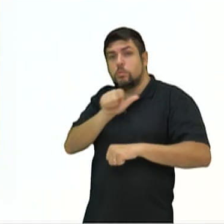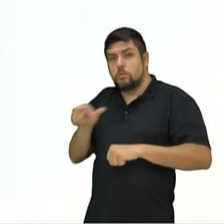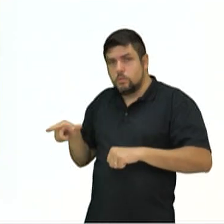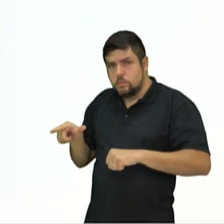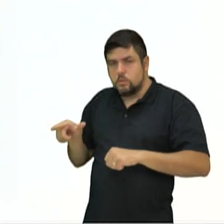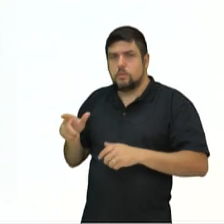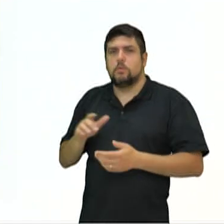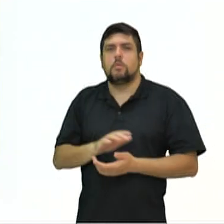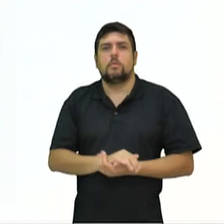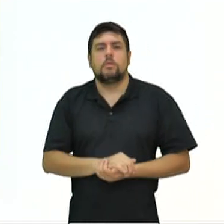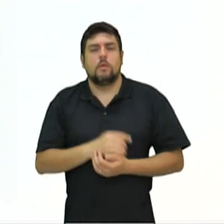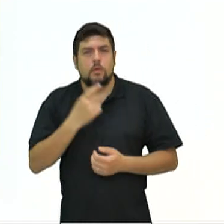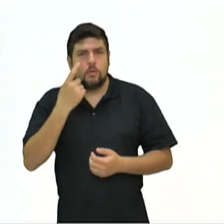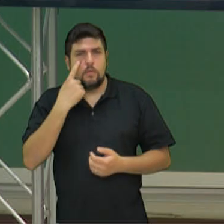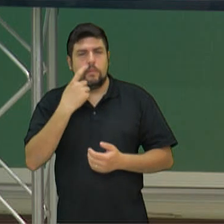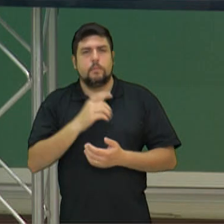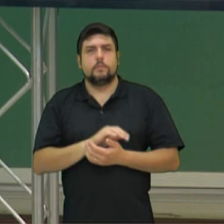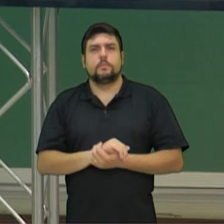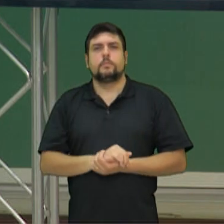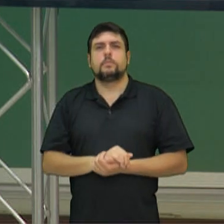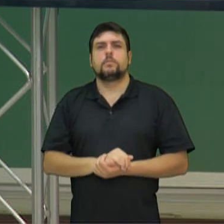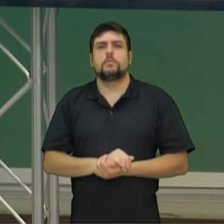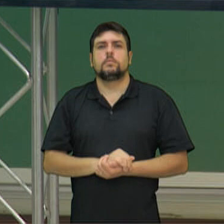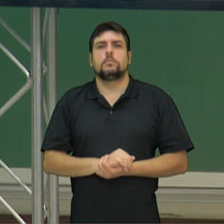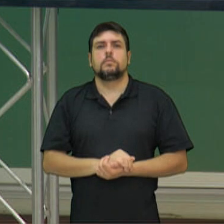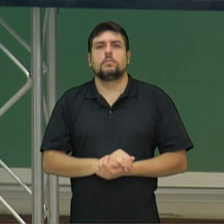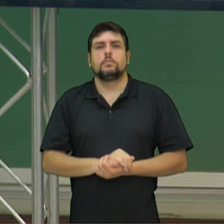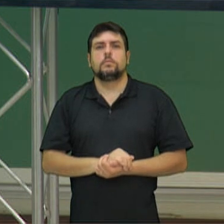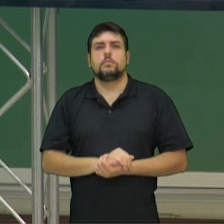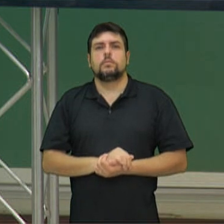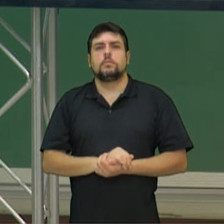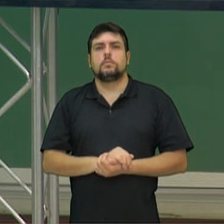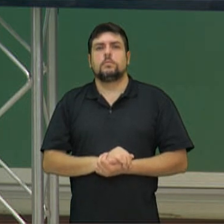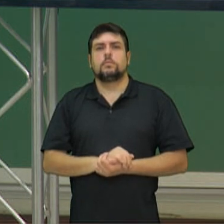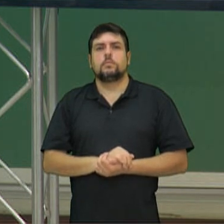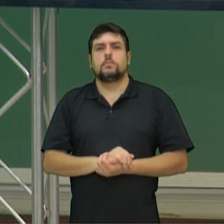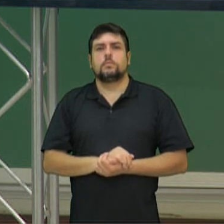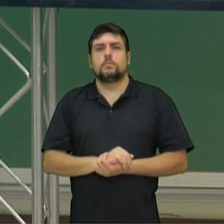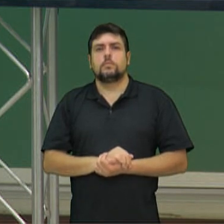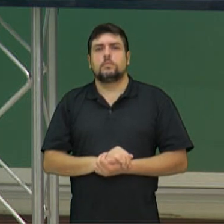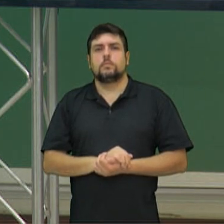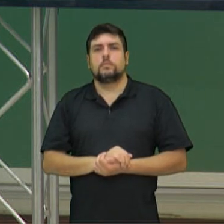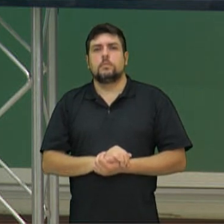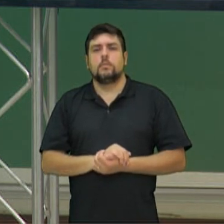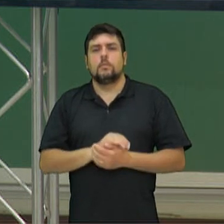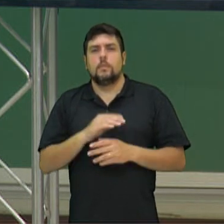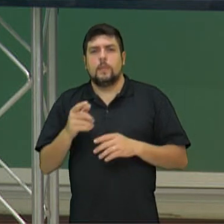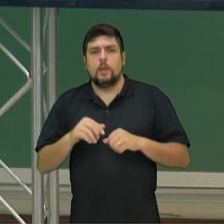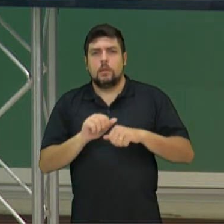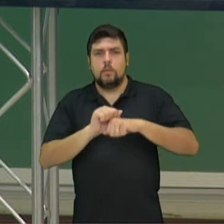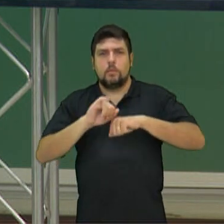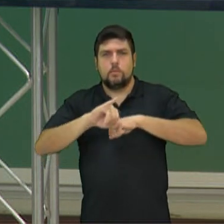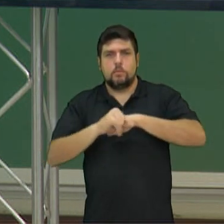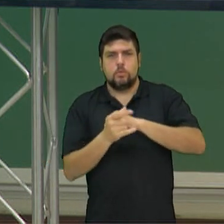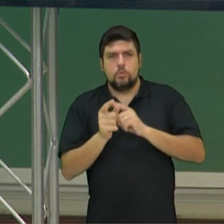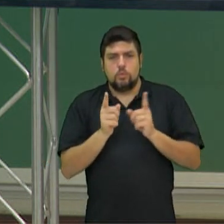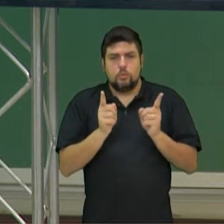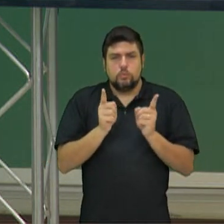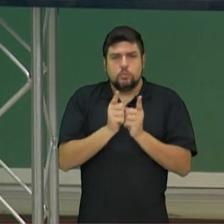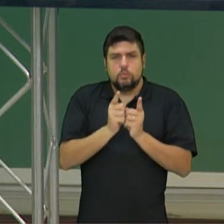isso, né, pessoal? Olha só. Quando a gente tem um adjetivo curto, a gente coloca ER. Vamos